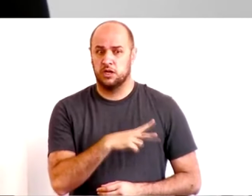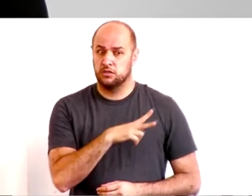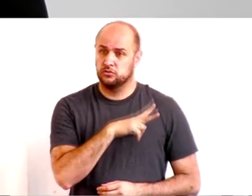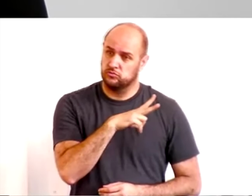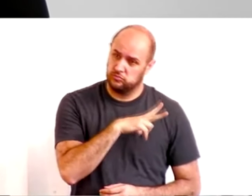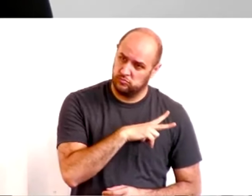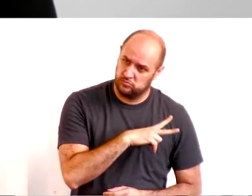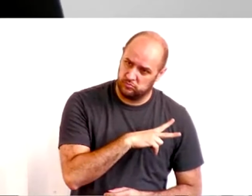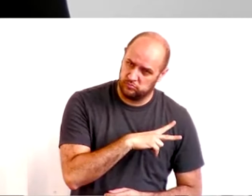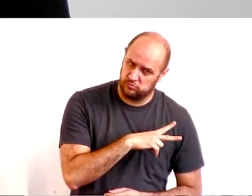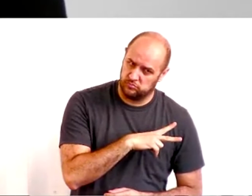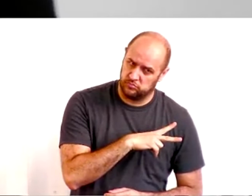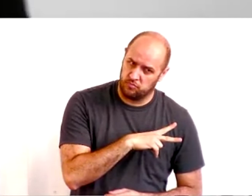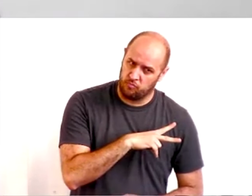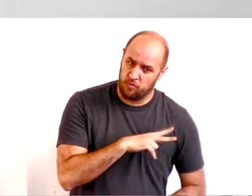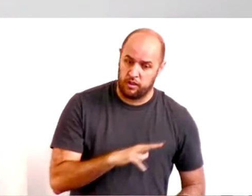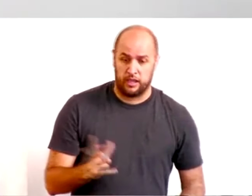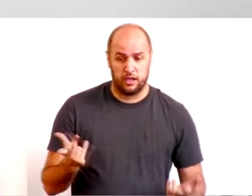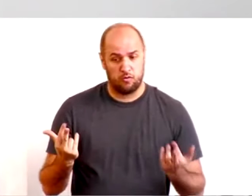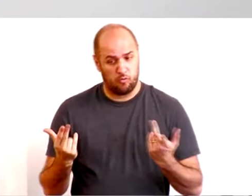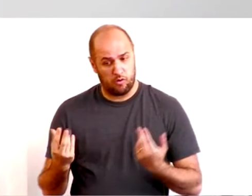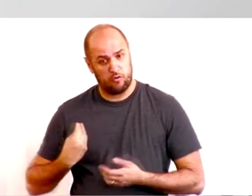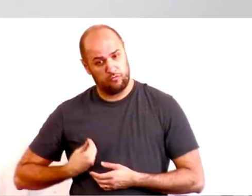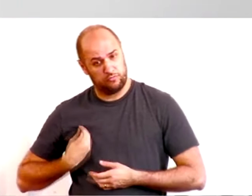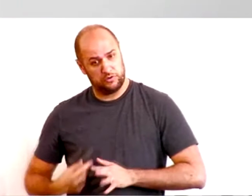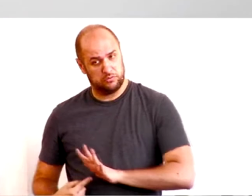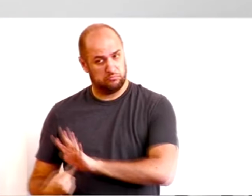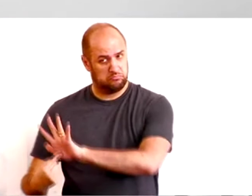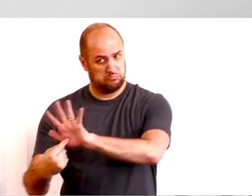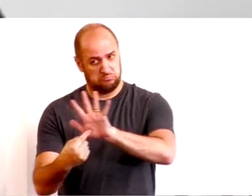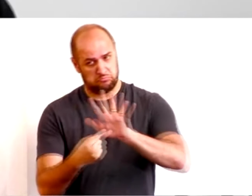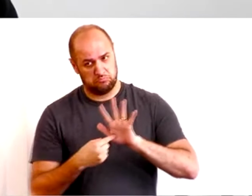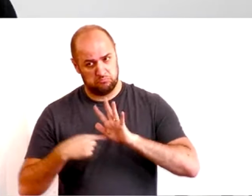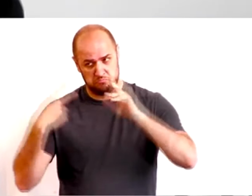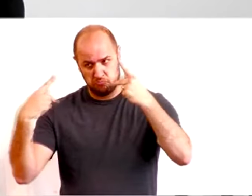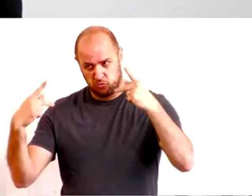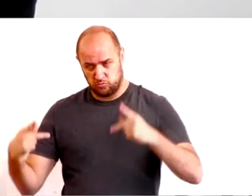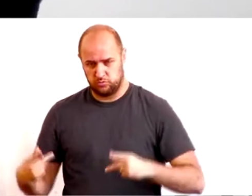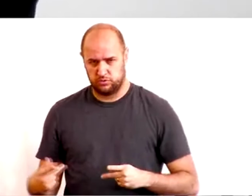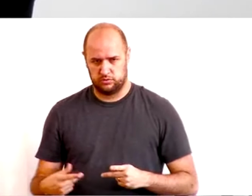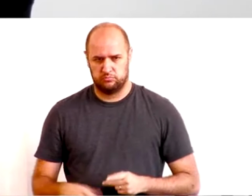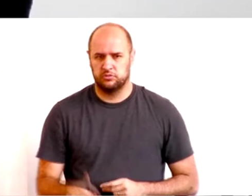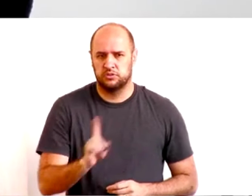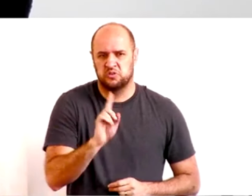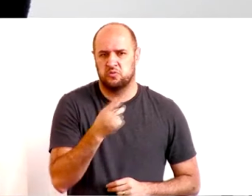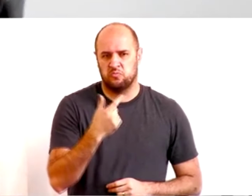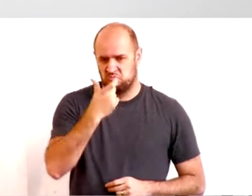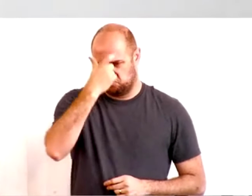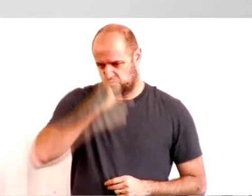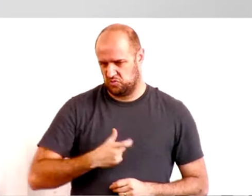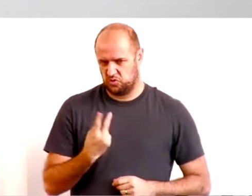particular à nossa vida pública, e não sermos duas